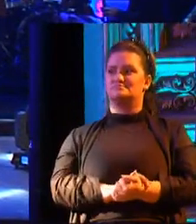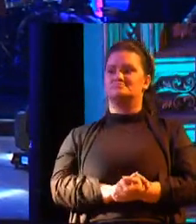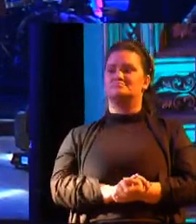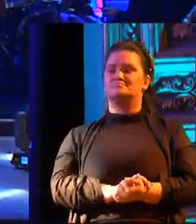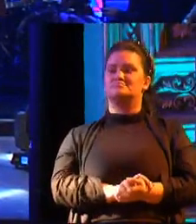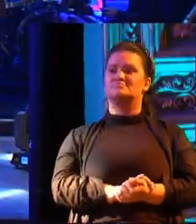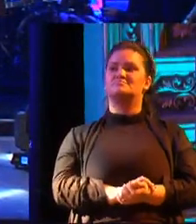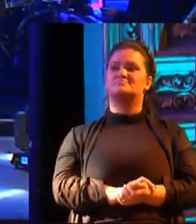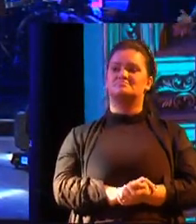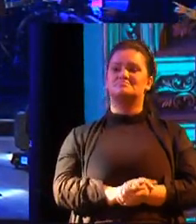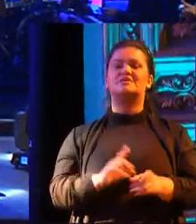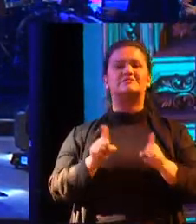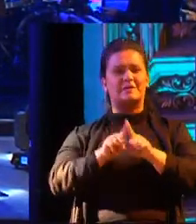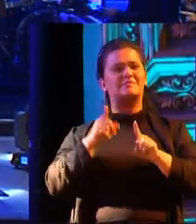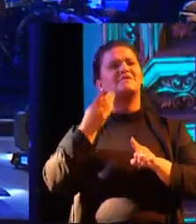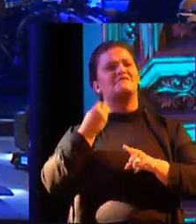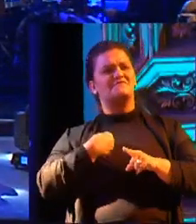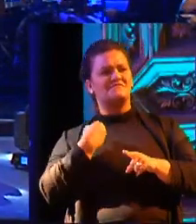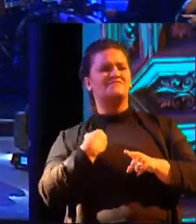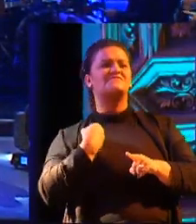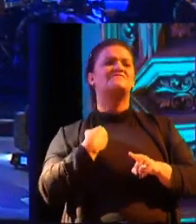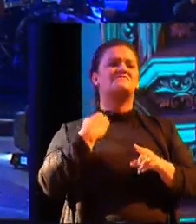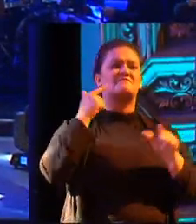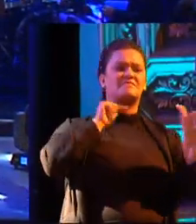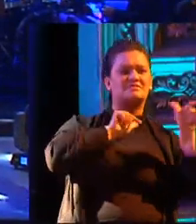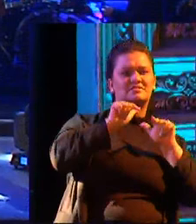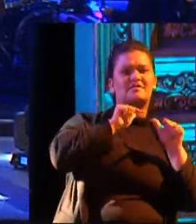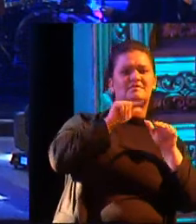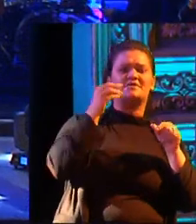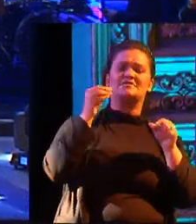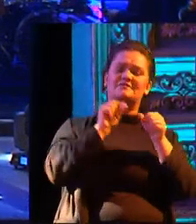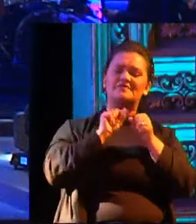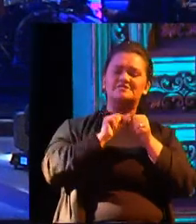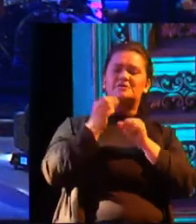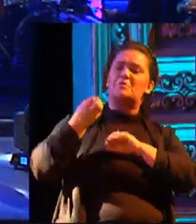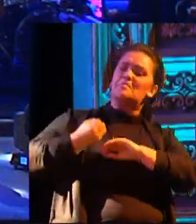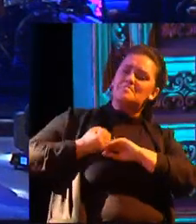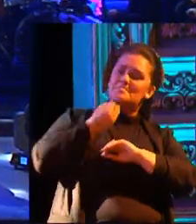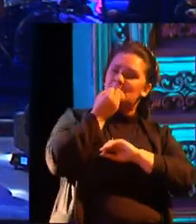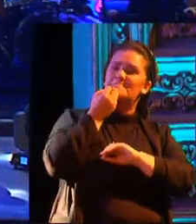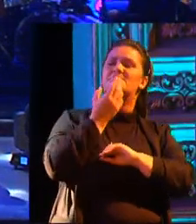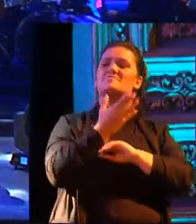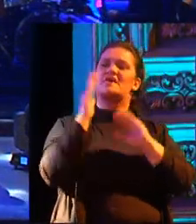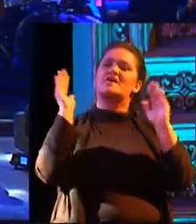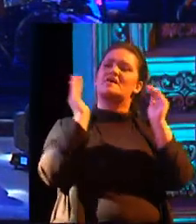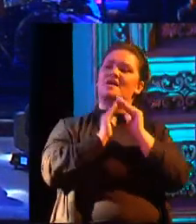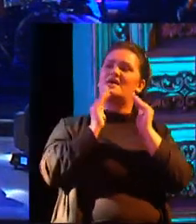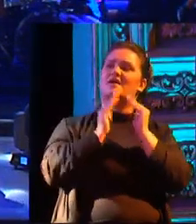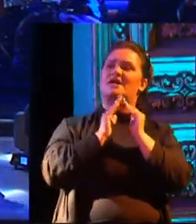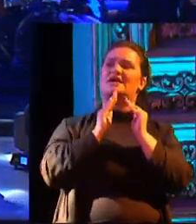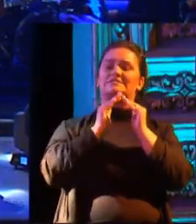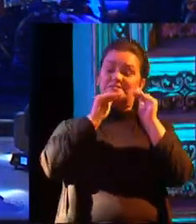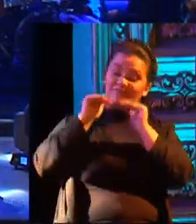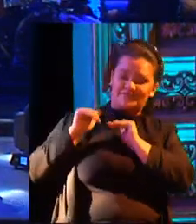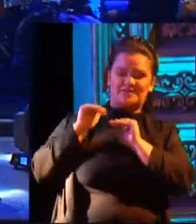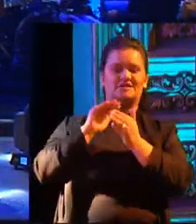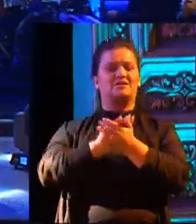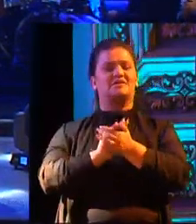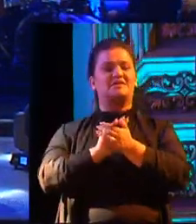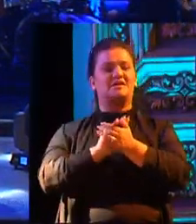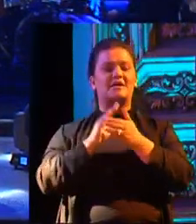gente vive na estrada também, vive fazendo o bem para as pessoas por aí, e as pessoas ficam em casa que a gente ama. Acho que é muito importante